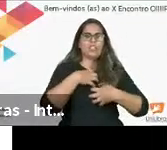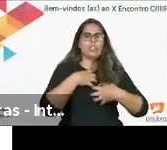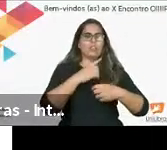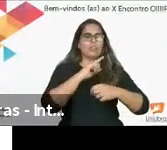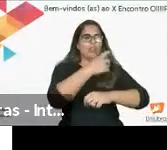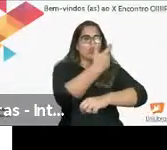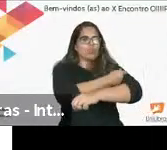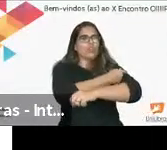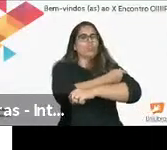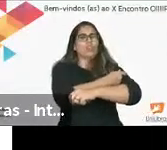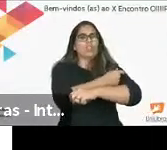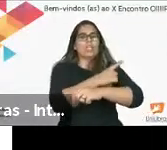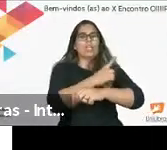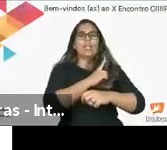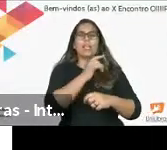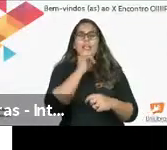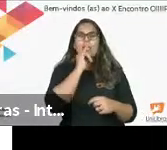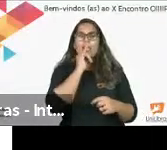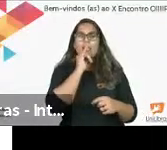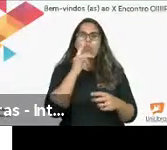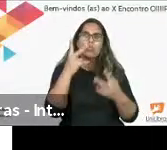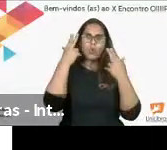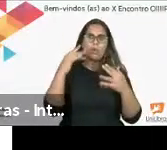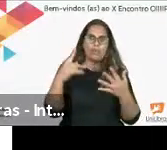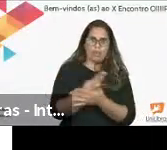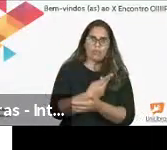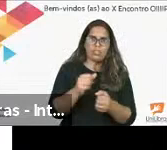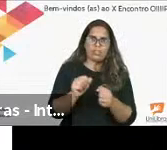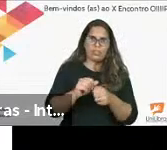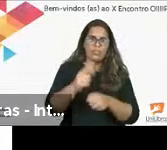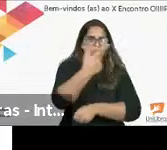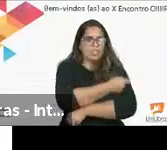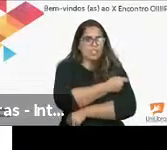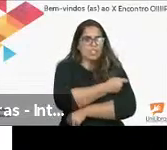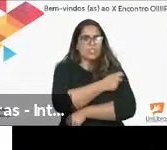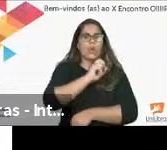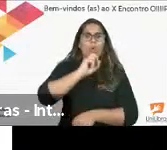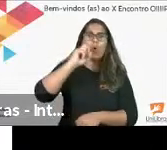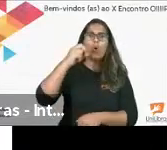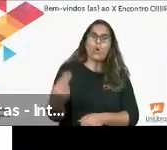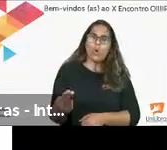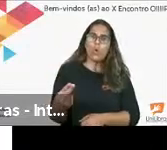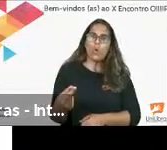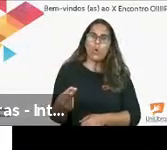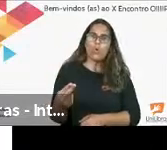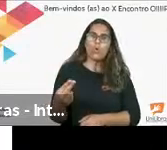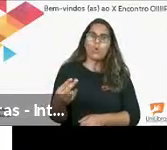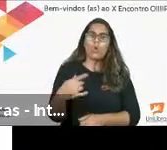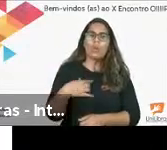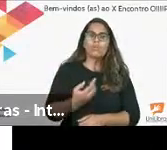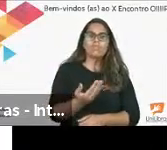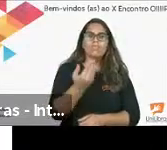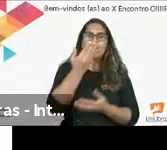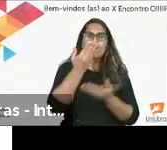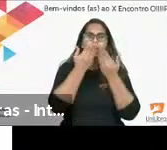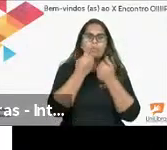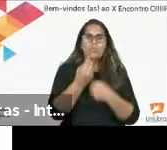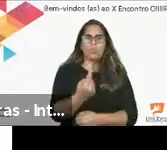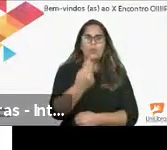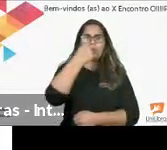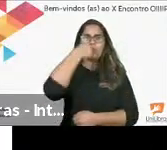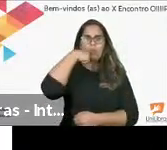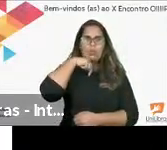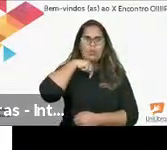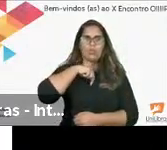ele é injetado, como é normalmente feito, ou quando ele é dado por via digestiva. Porque entra